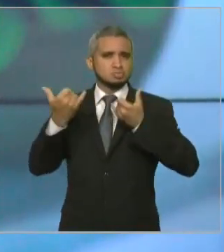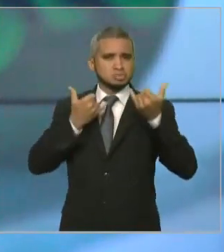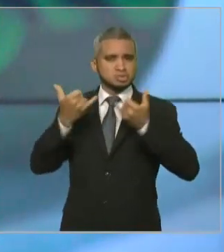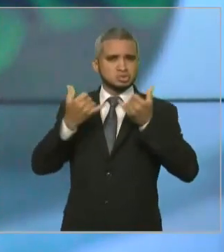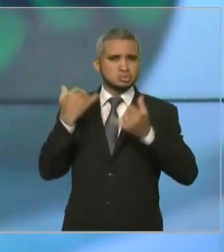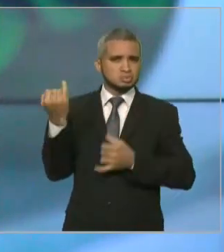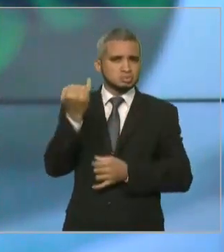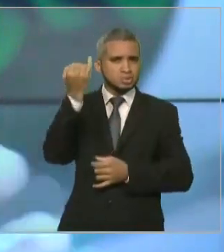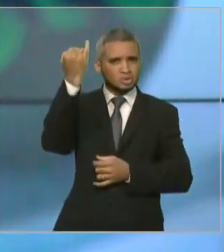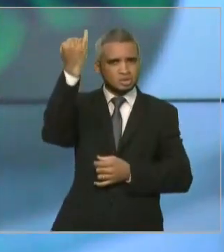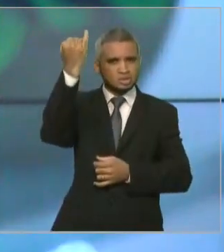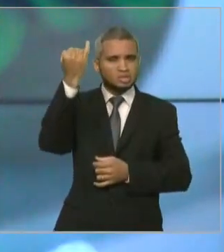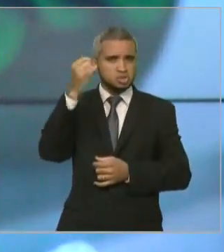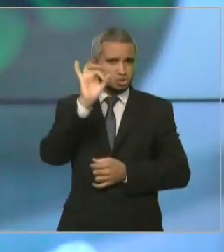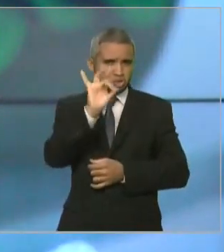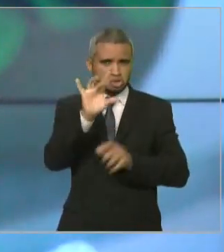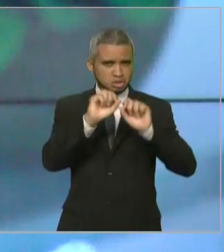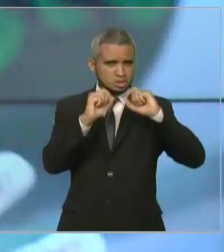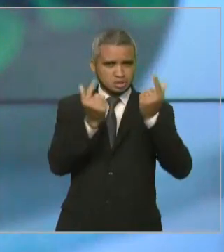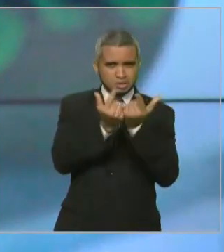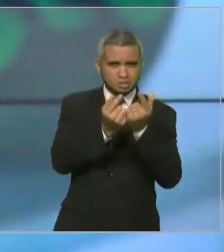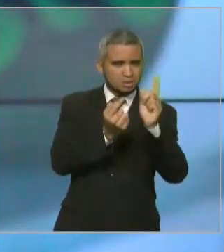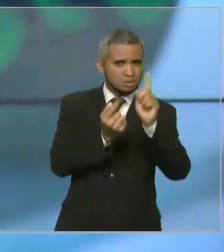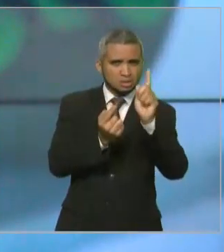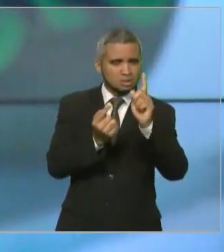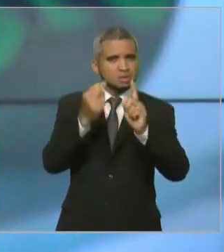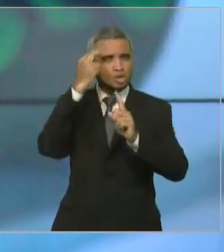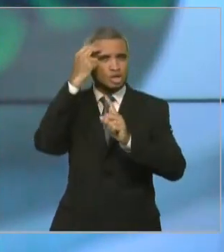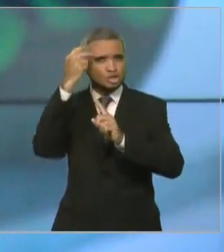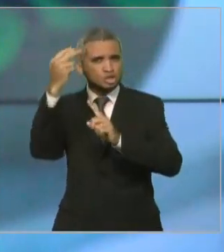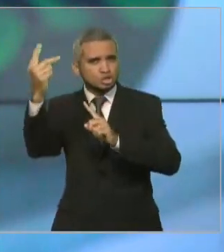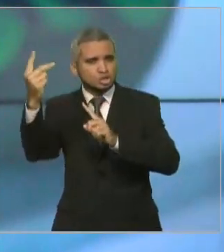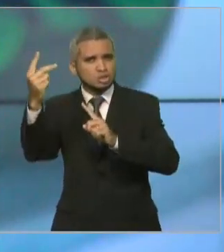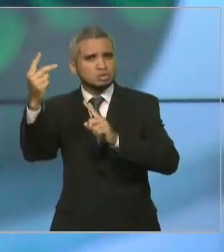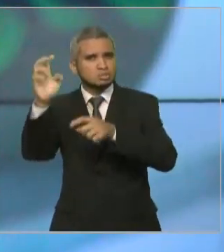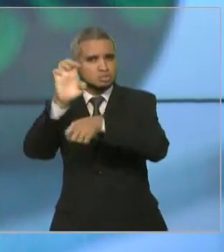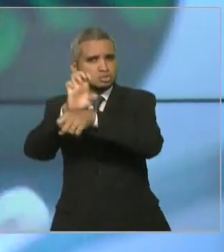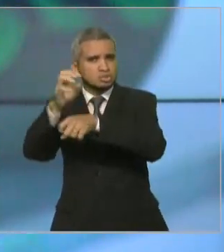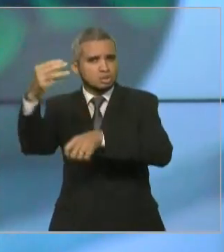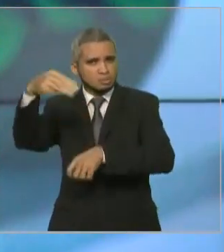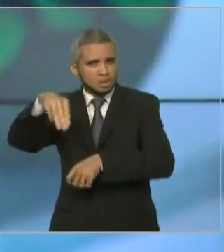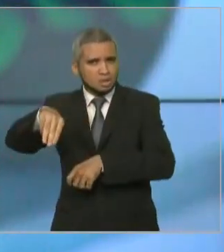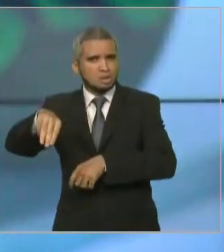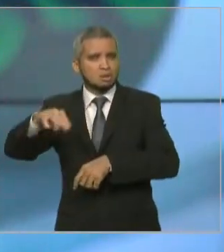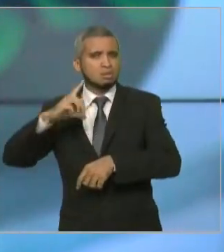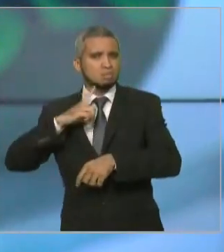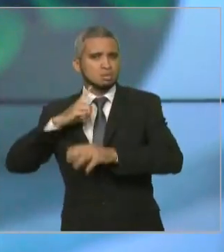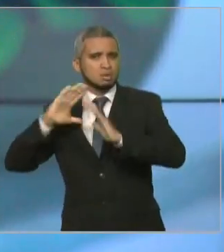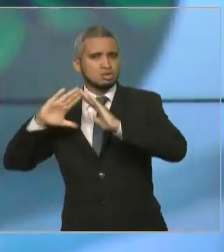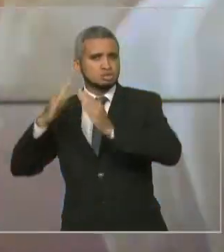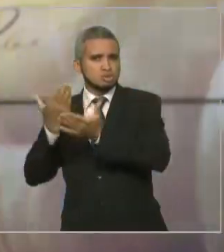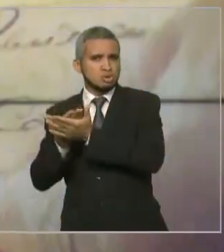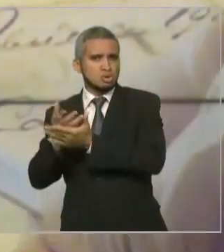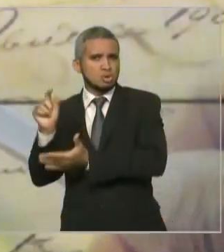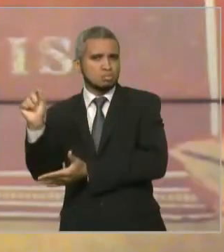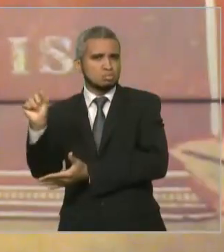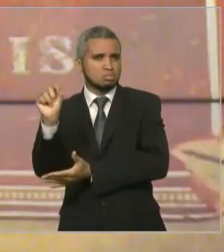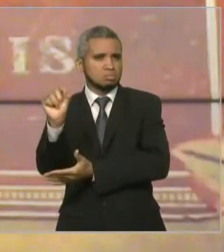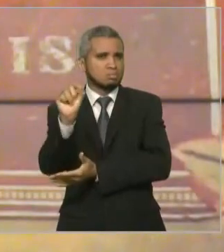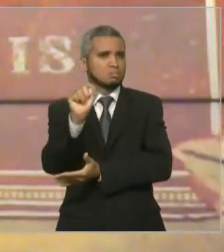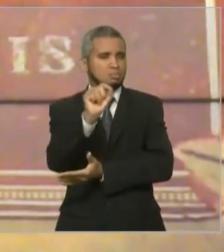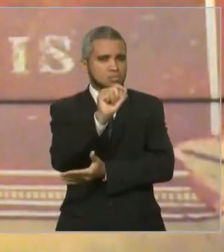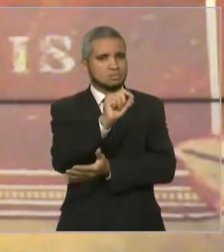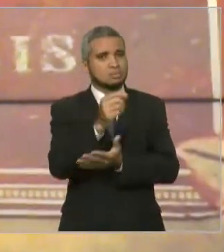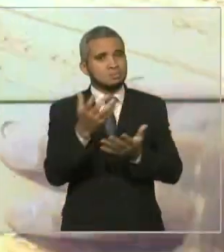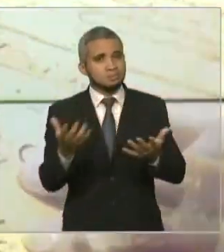mas como eu falei aqui, da história do Maranhão, das instituições escolares, né, do próprio Poder Judiciário. Conhecer o